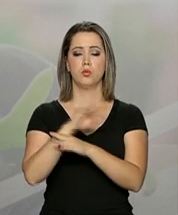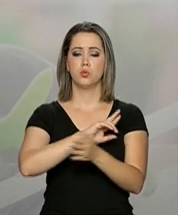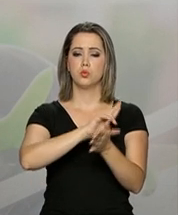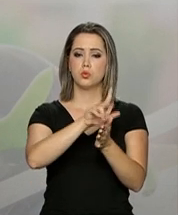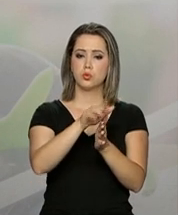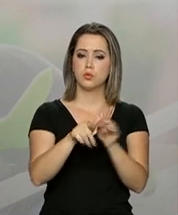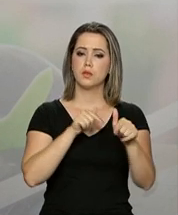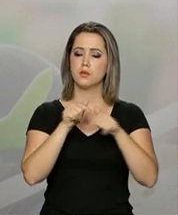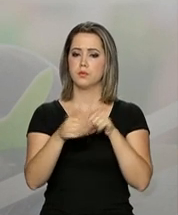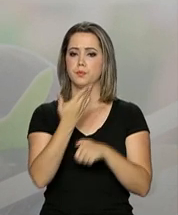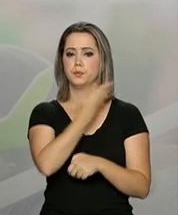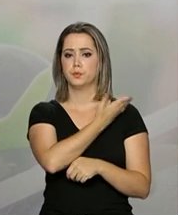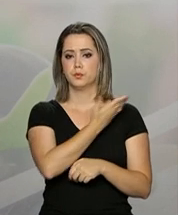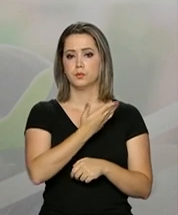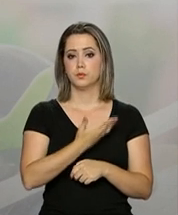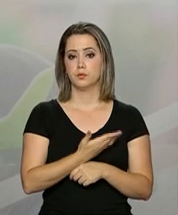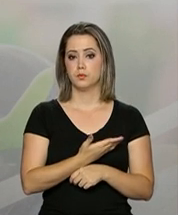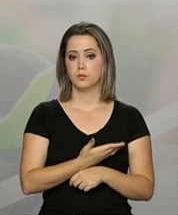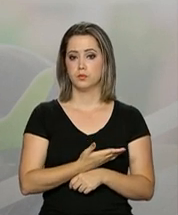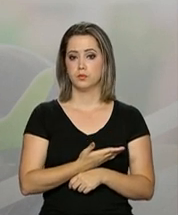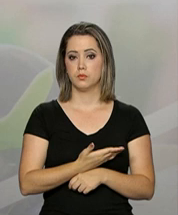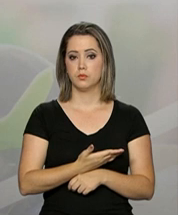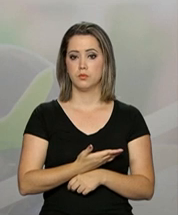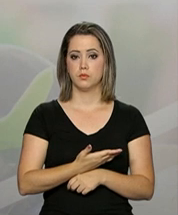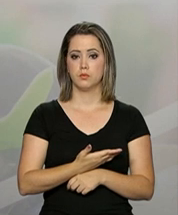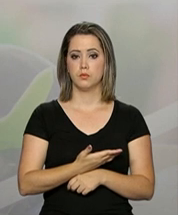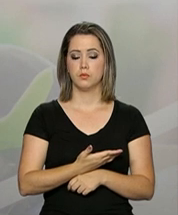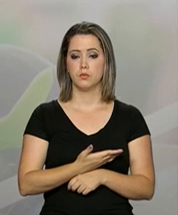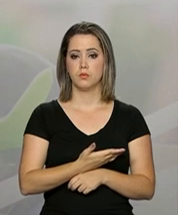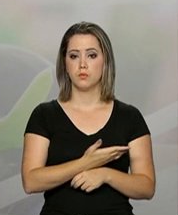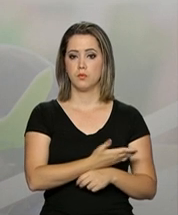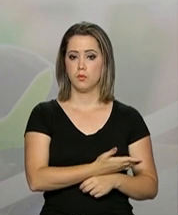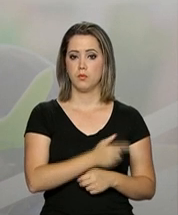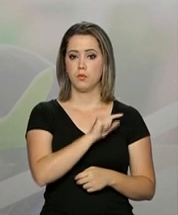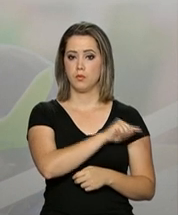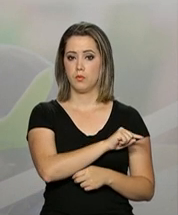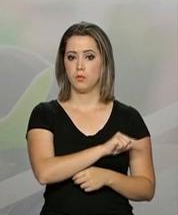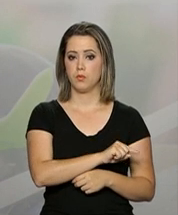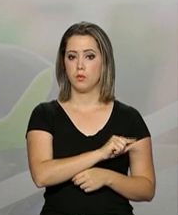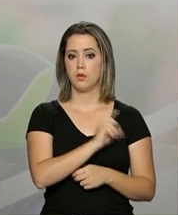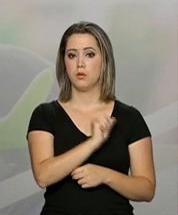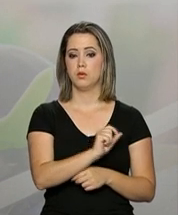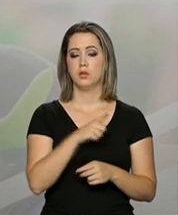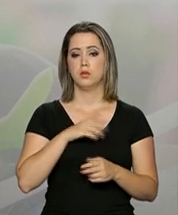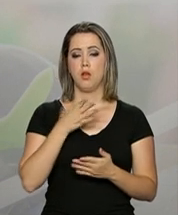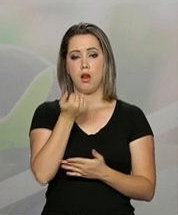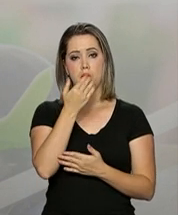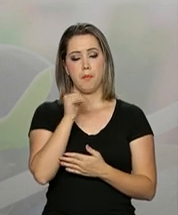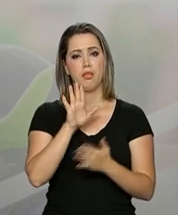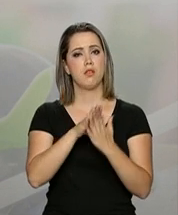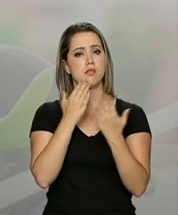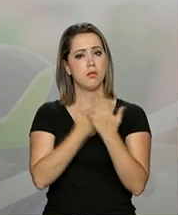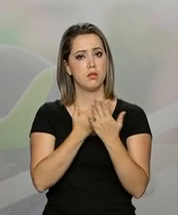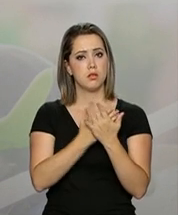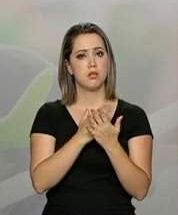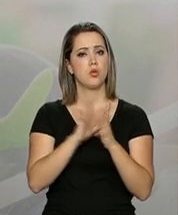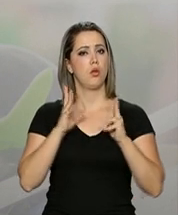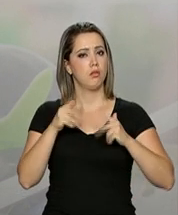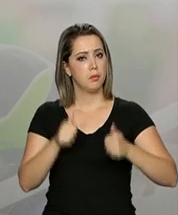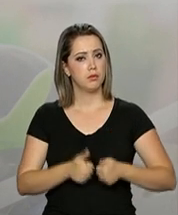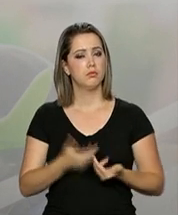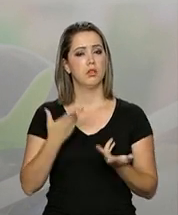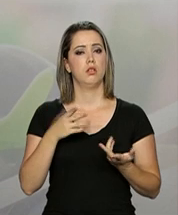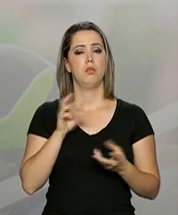várias ações como o programa de aquisição de alimentos UPA e o programa nacional de alimentação escolar o penai